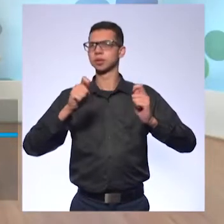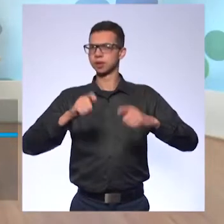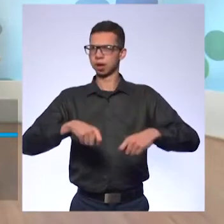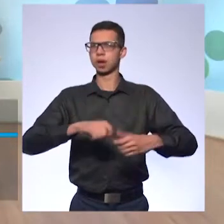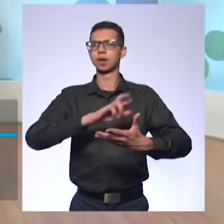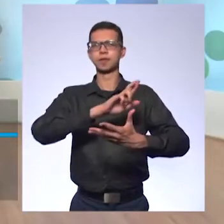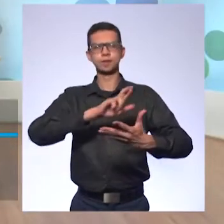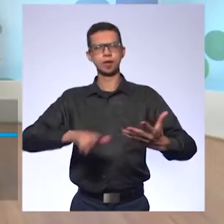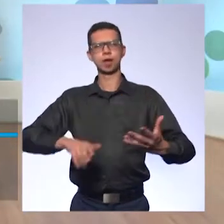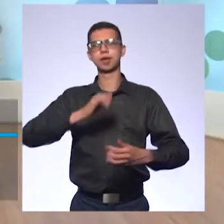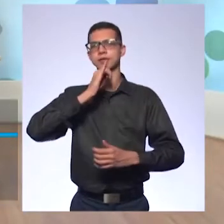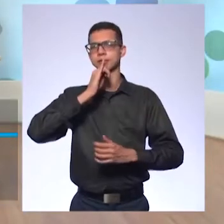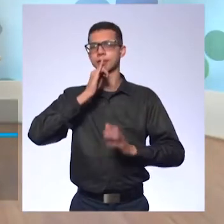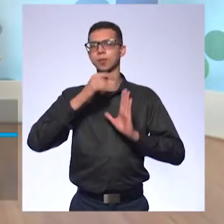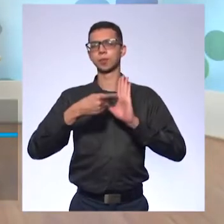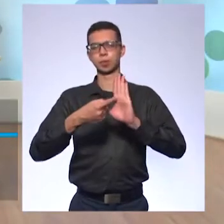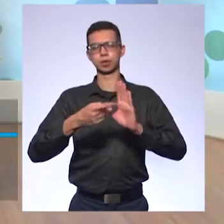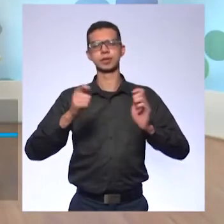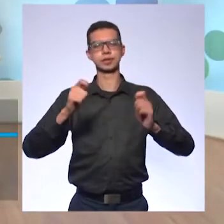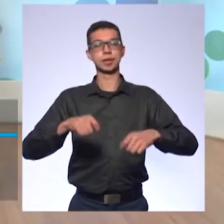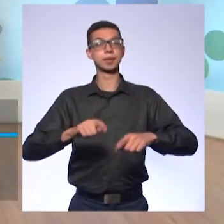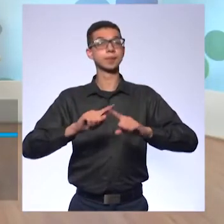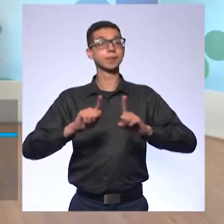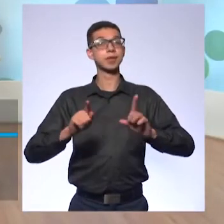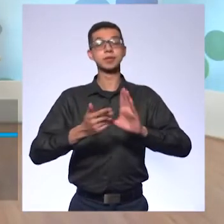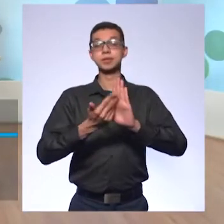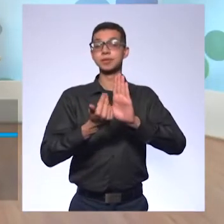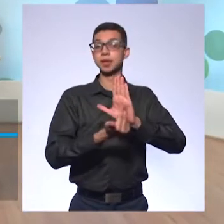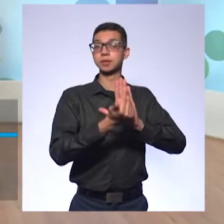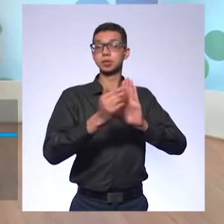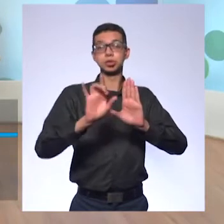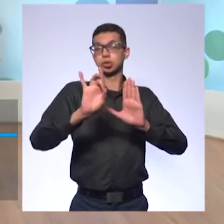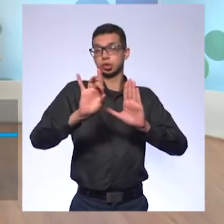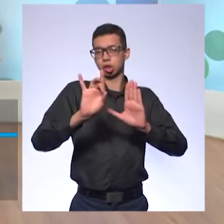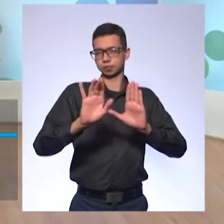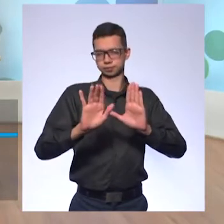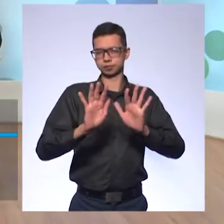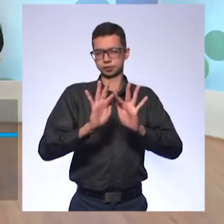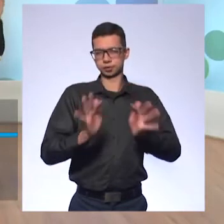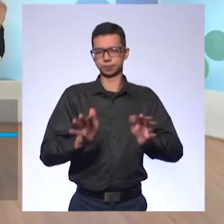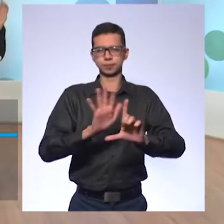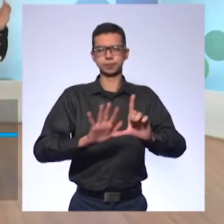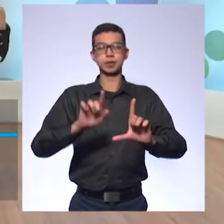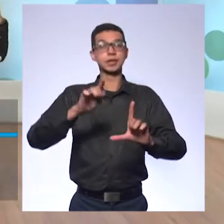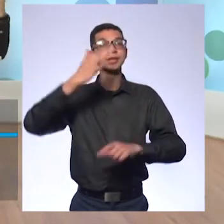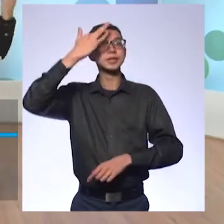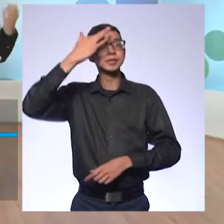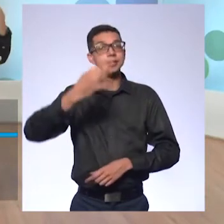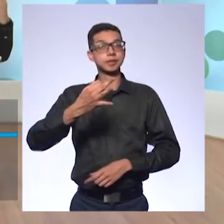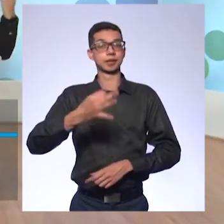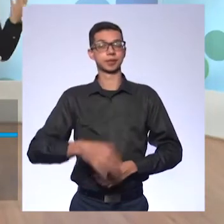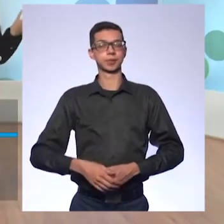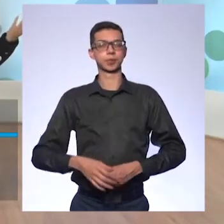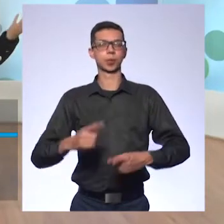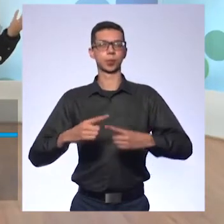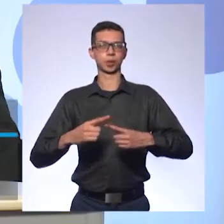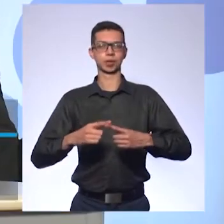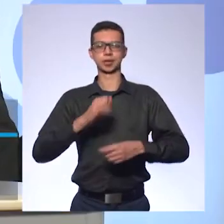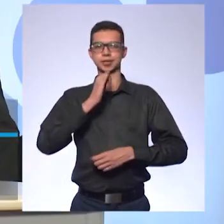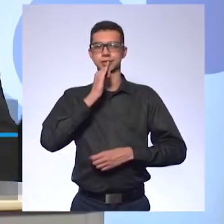vários exemplos aqui, mas é lógico só para ilustrar, só para a gente entender que um item, né, ele dentro de uma